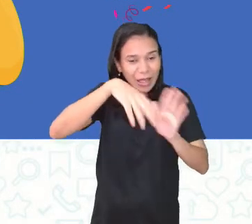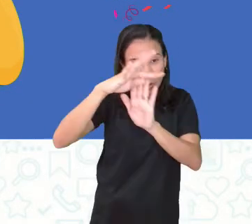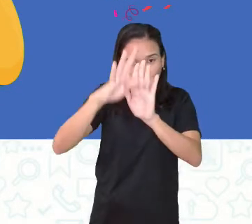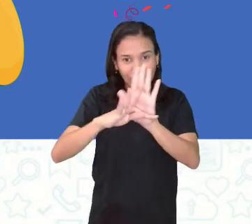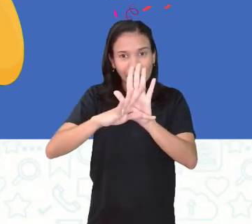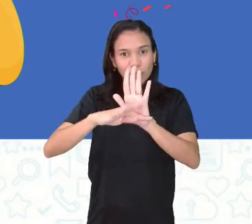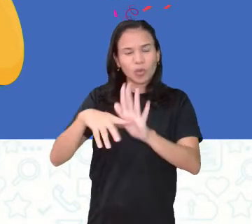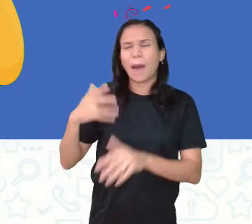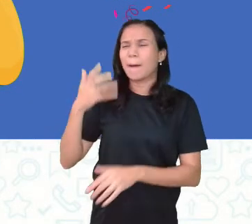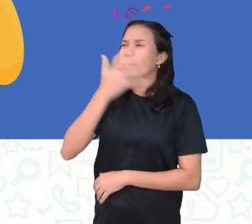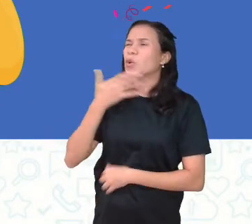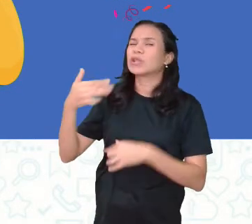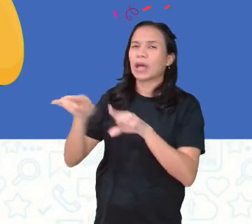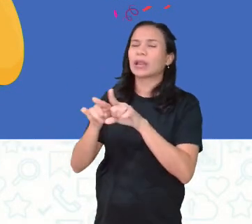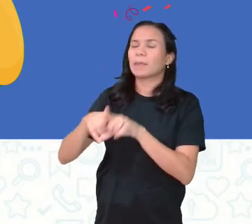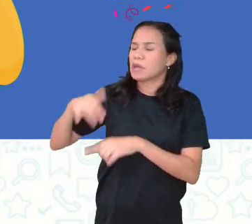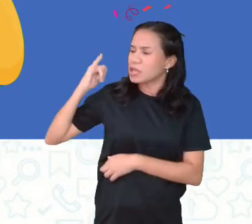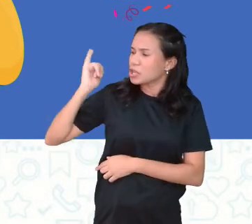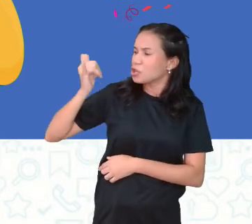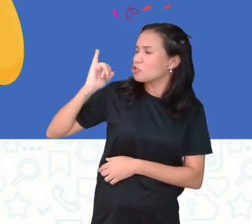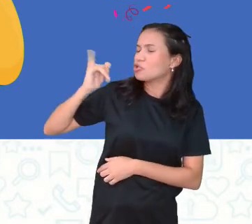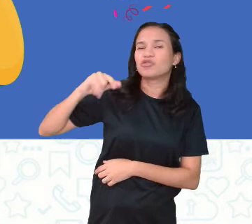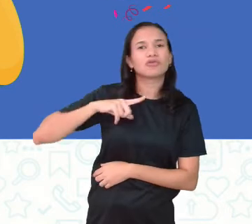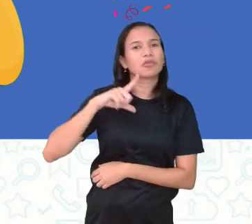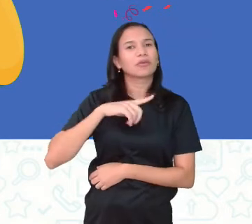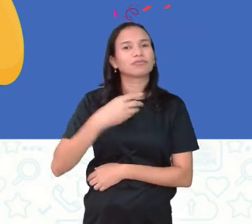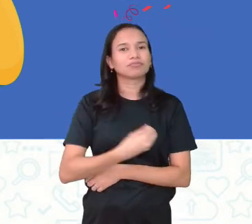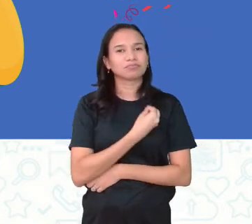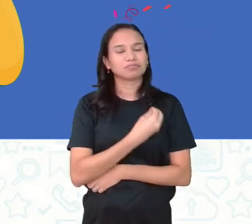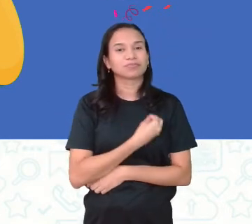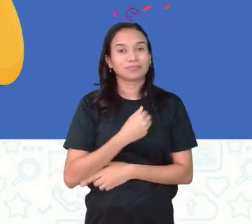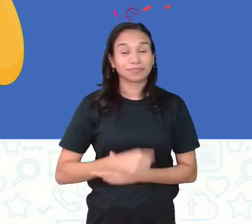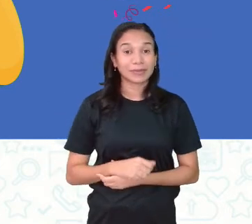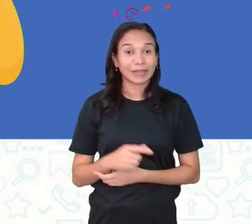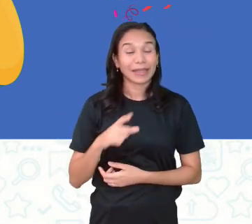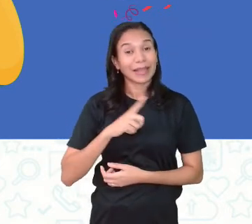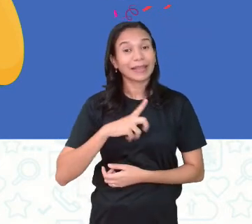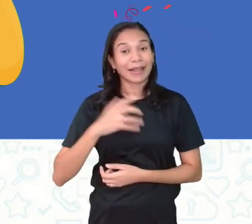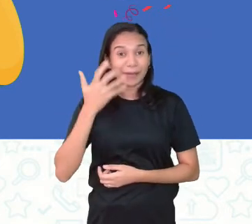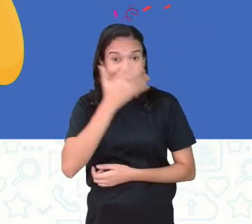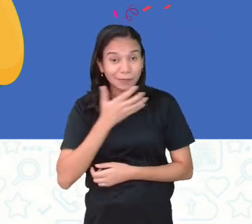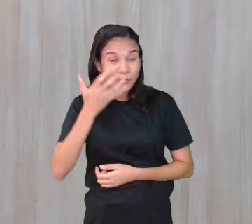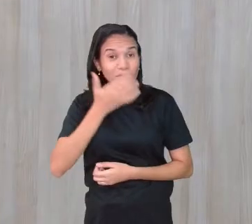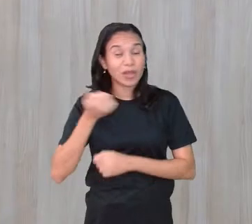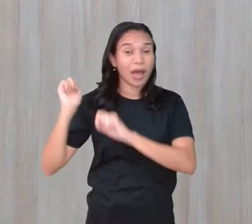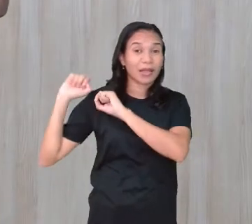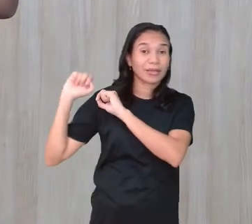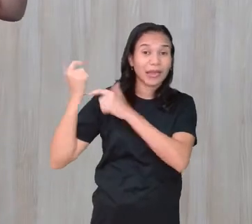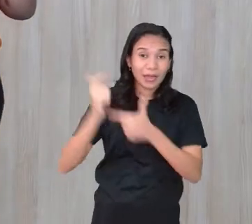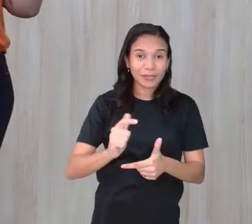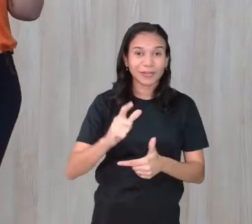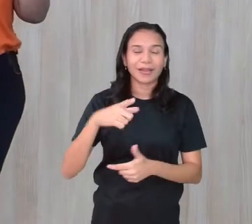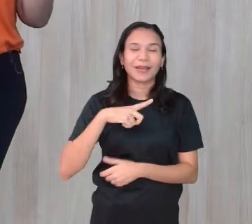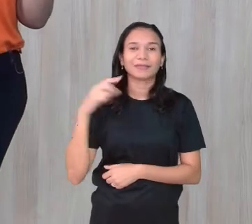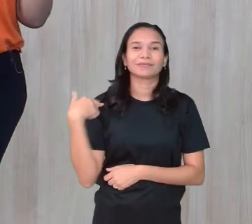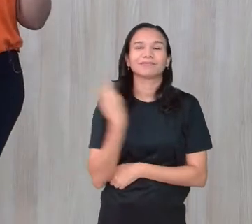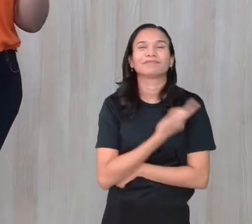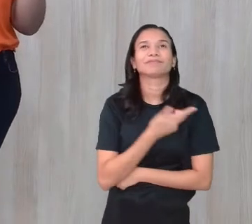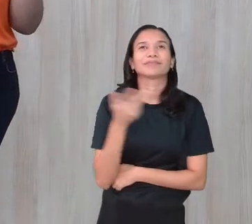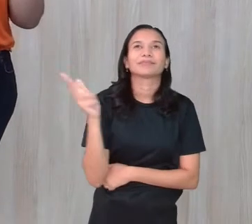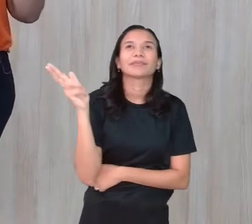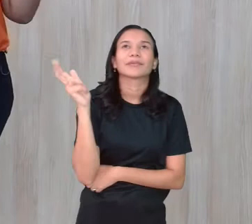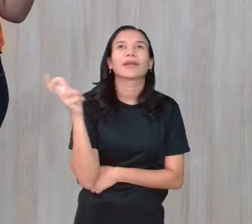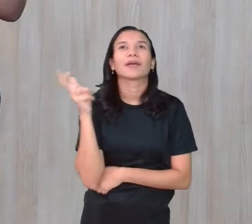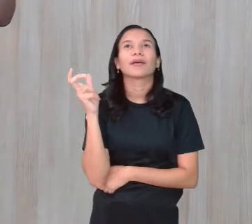as músicas convencionais também nos contam histórias. Além das músicas convencionais, né? Aquela música que a gente escuta ali